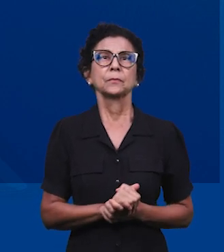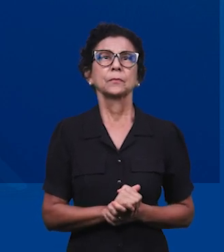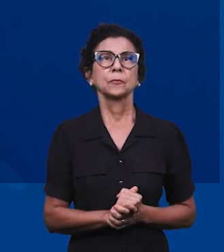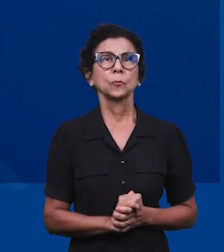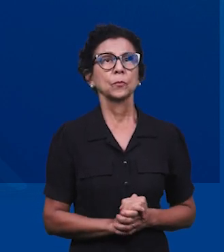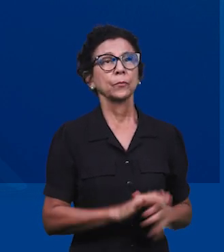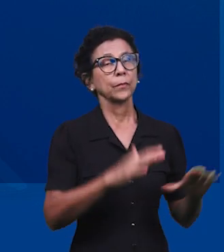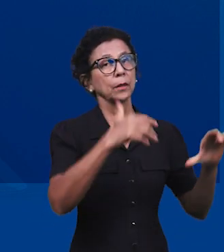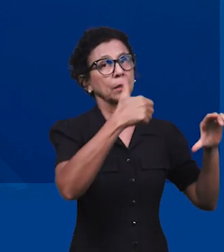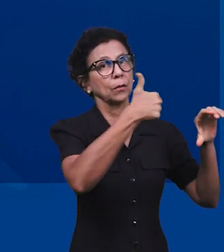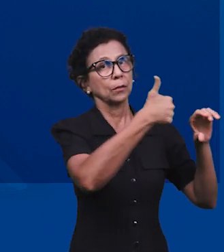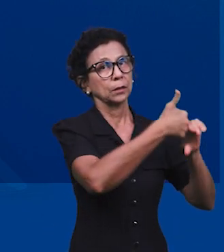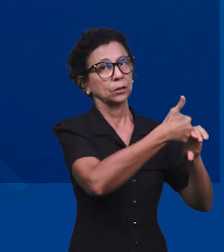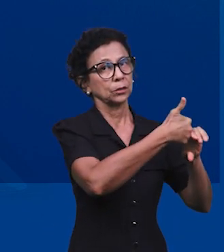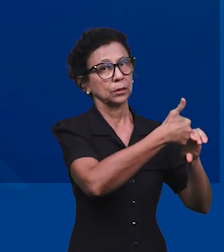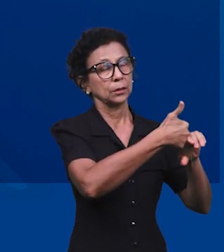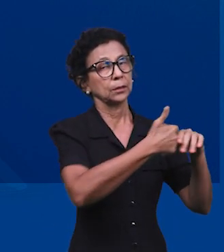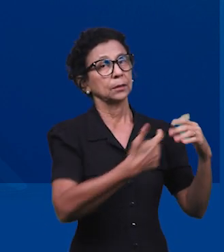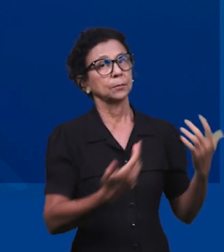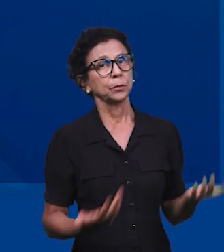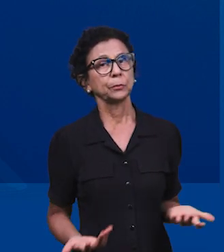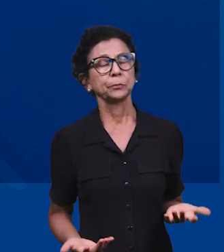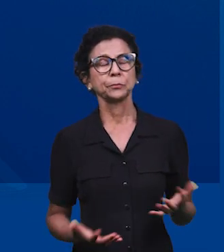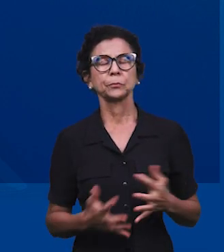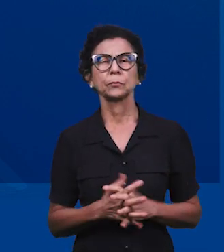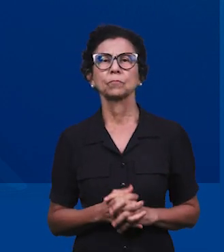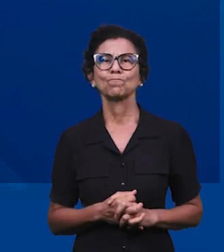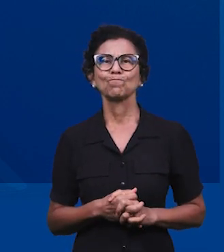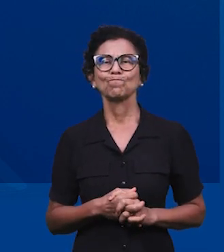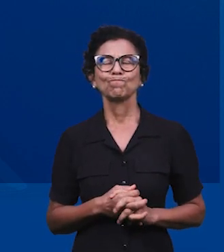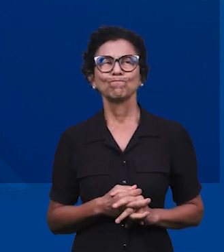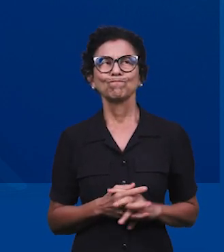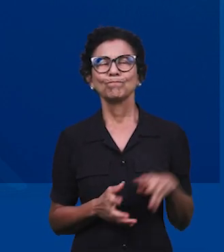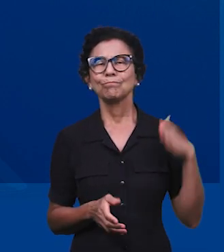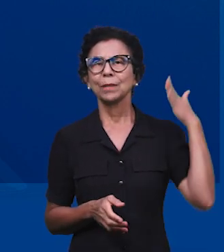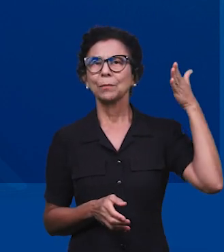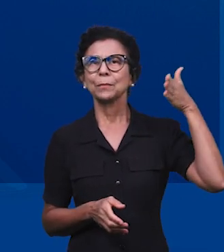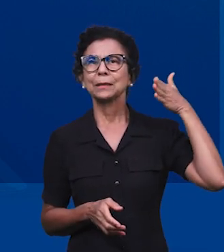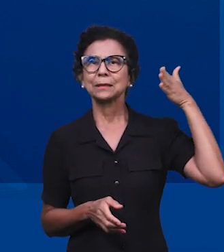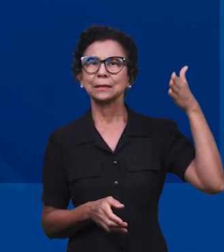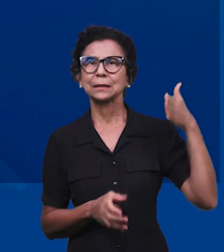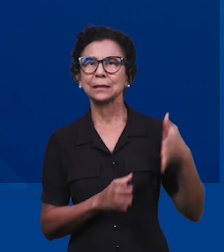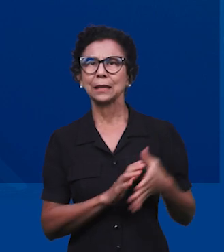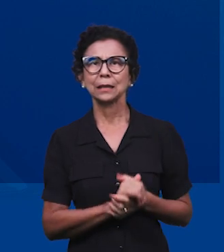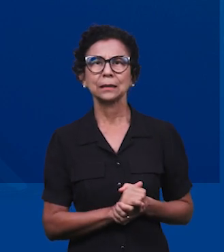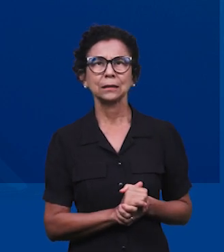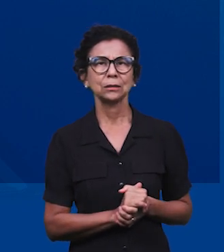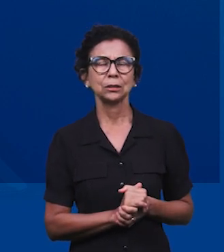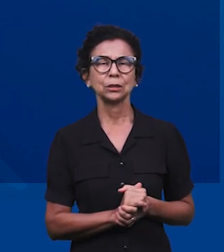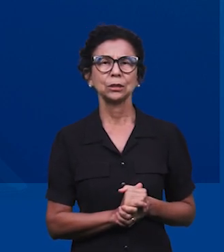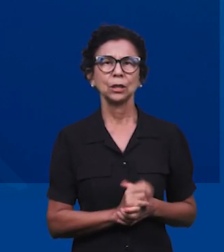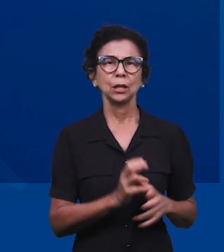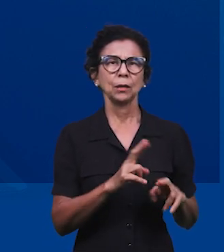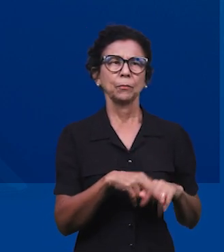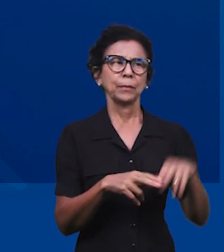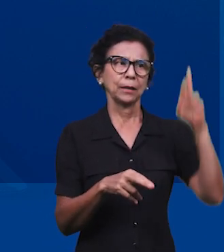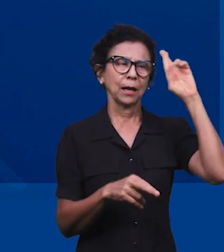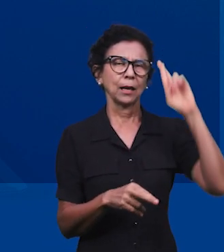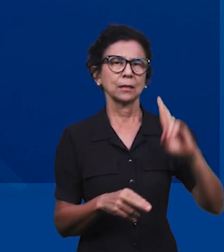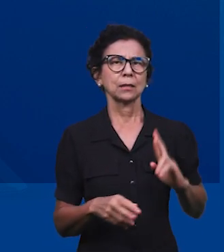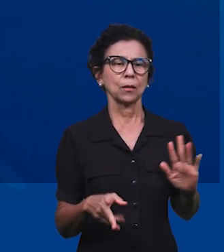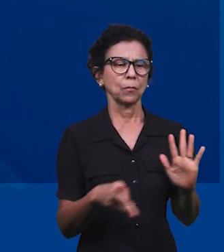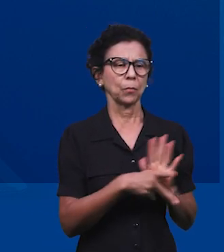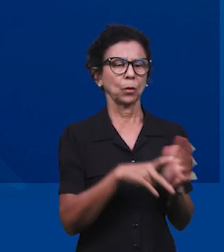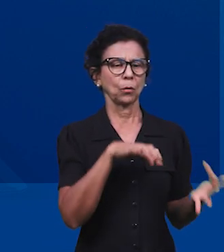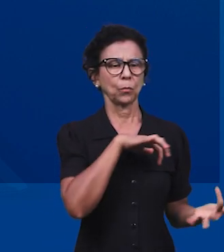o cristianismo, ele é uma mensagem que foi instituída no mundo, que foi criada no